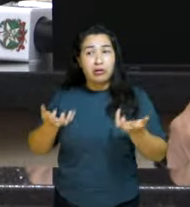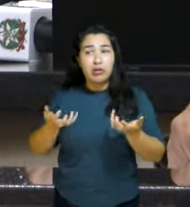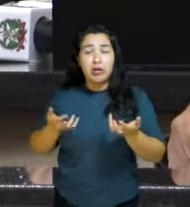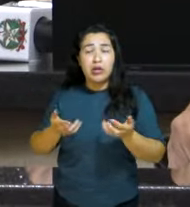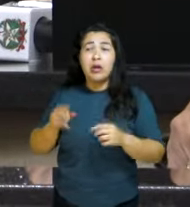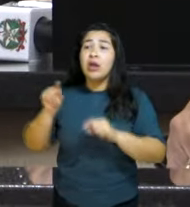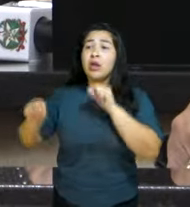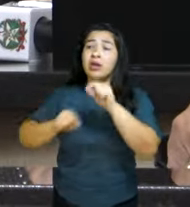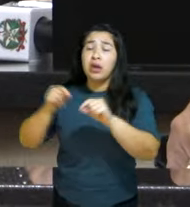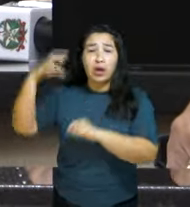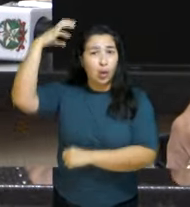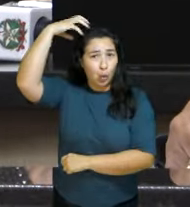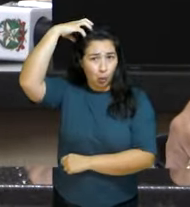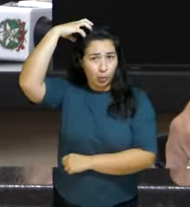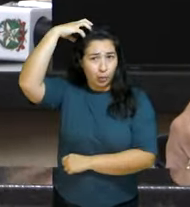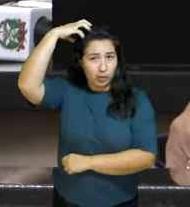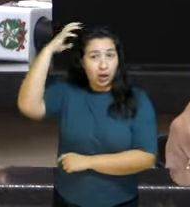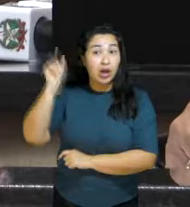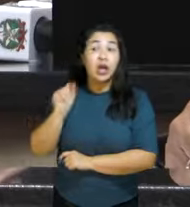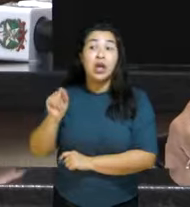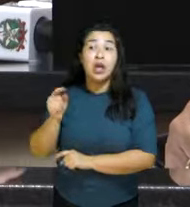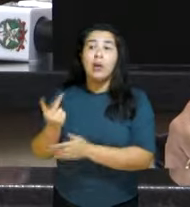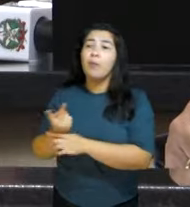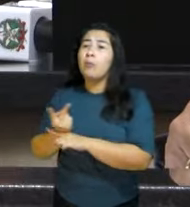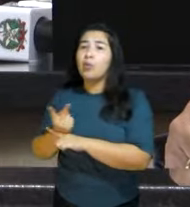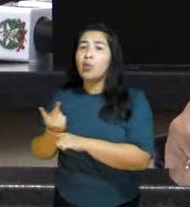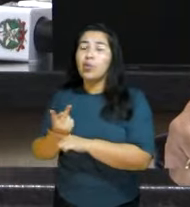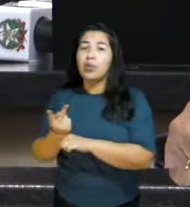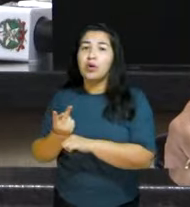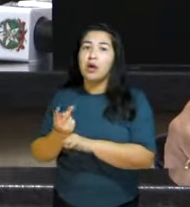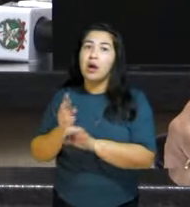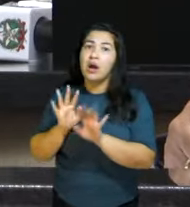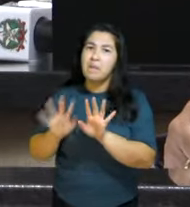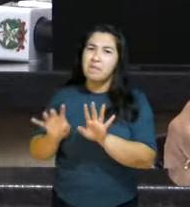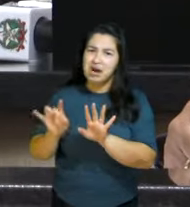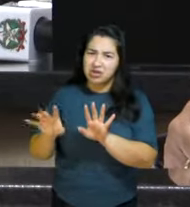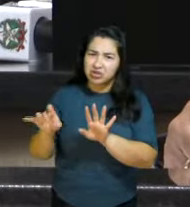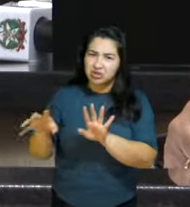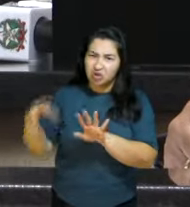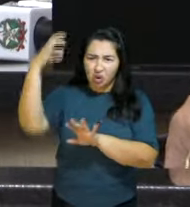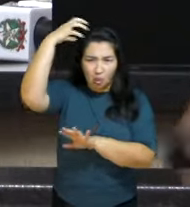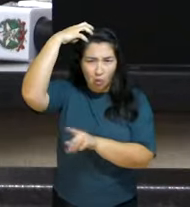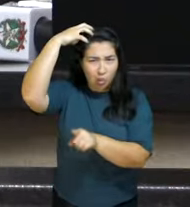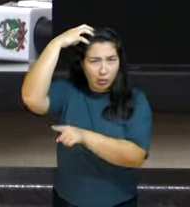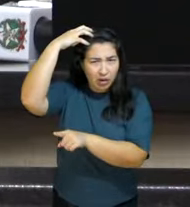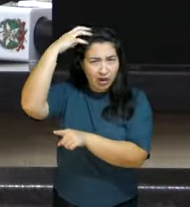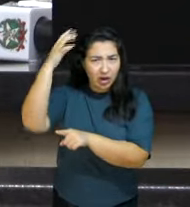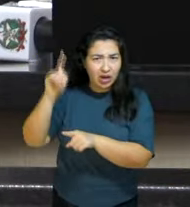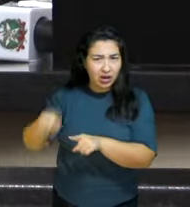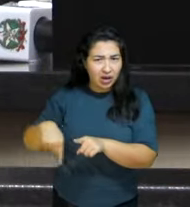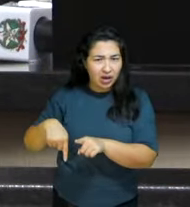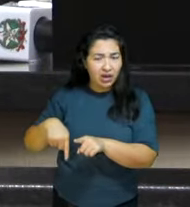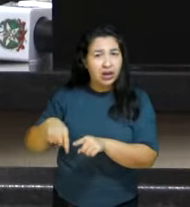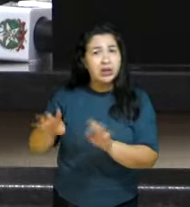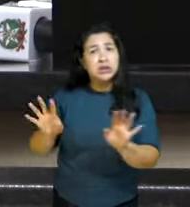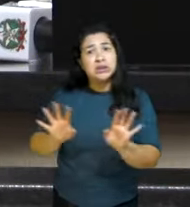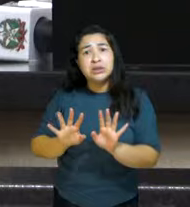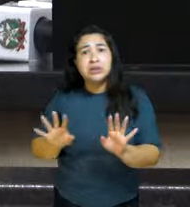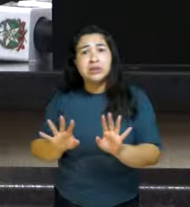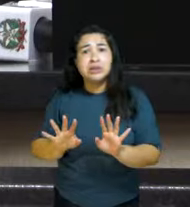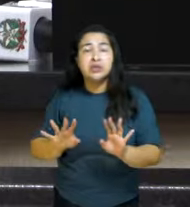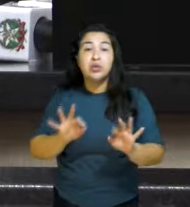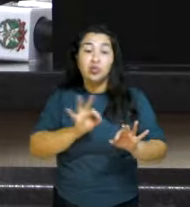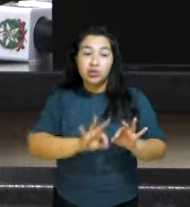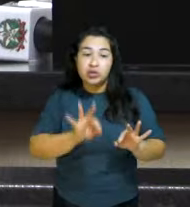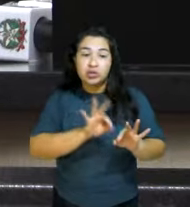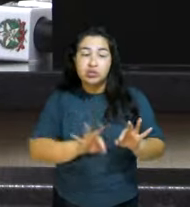responsabilidades, como bem sugeriu o deputado Ivan Nates, mas o problema é que não é só o serviço público envolvido nela. Há